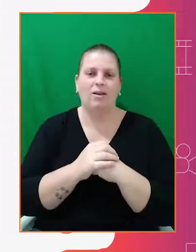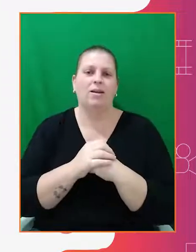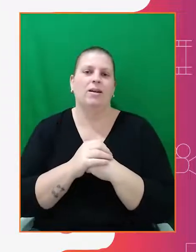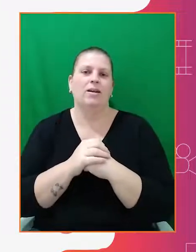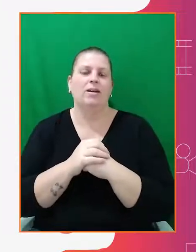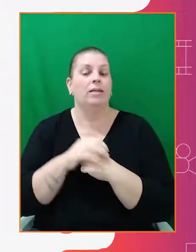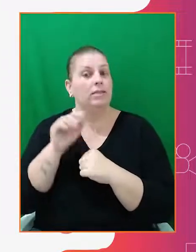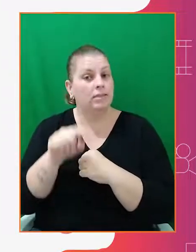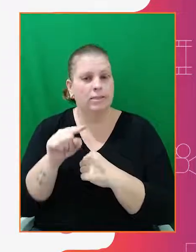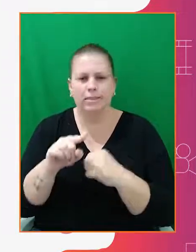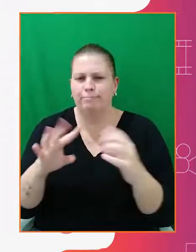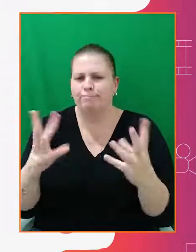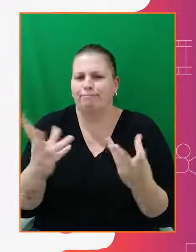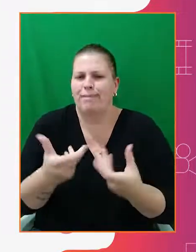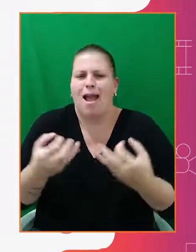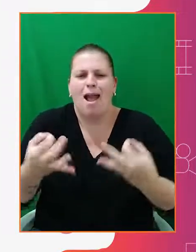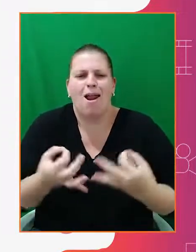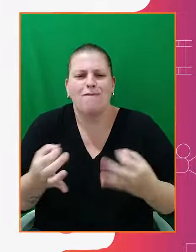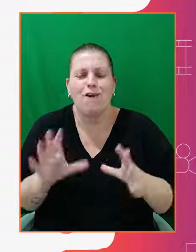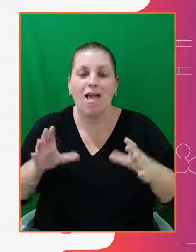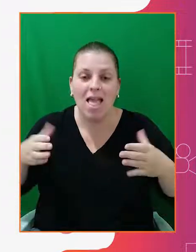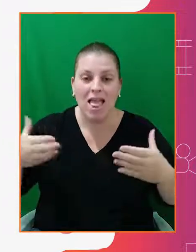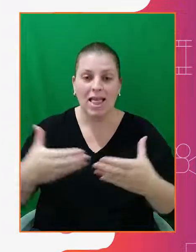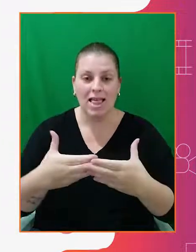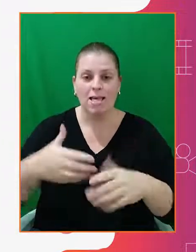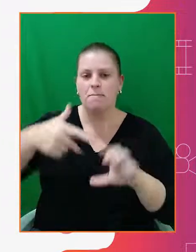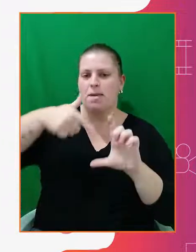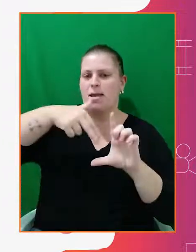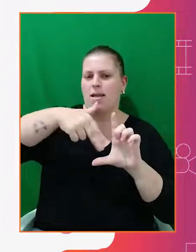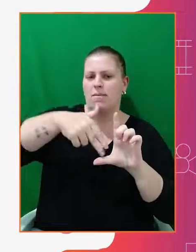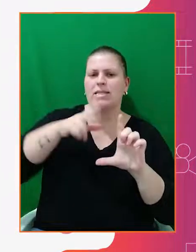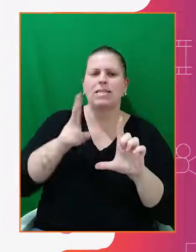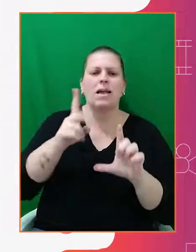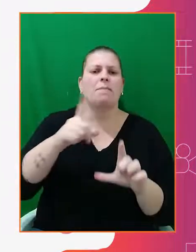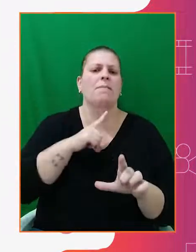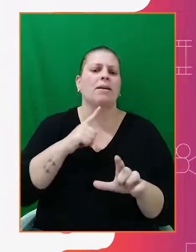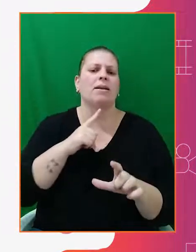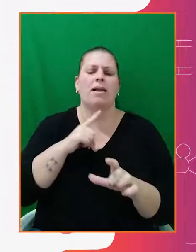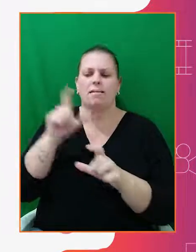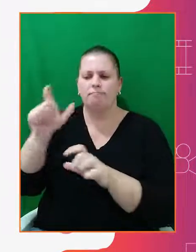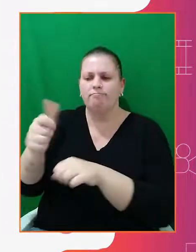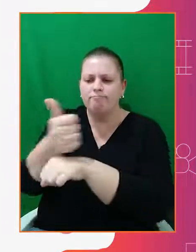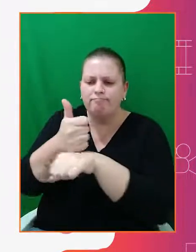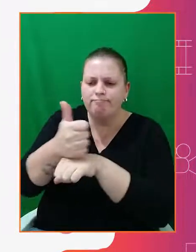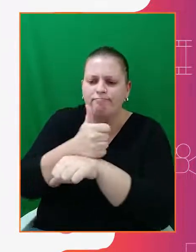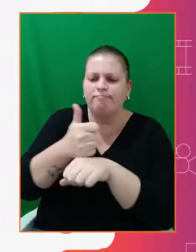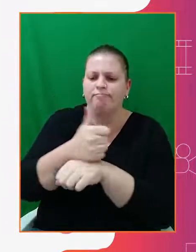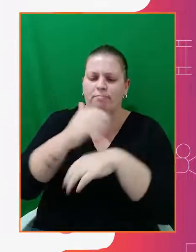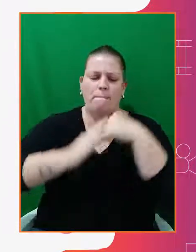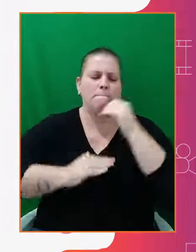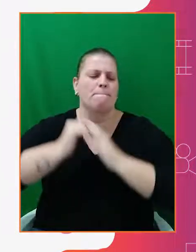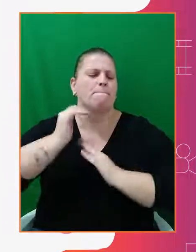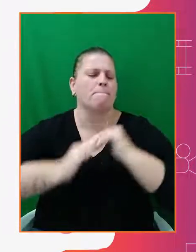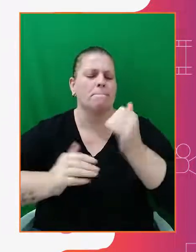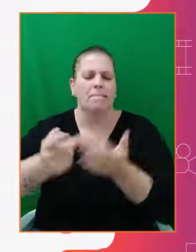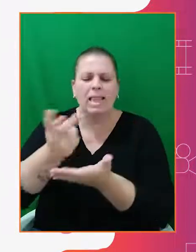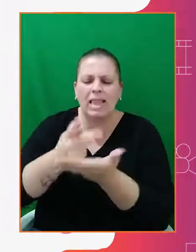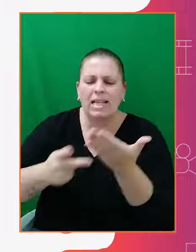é uma das coisas mais maravilhosas que se tem numa equipe de animação. Sempre temos bons desenhistas à nossa volta para poder dar